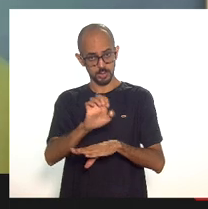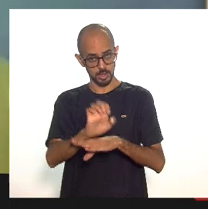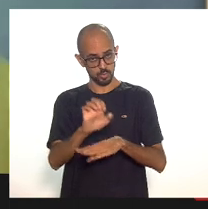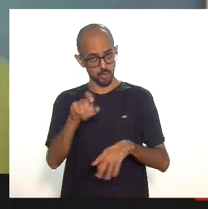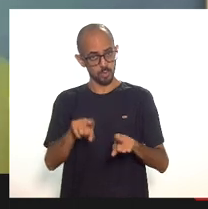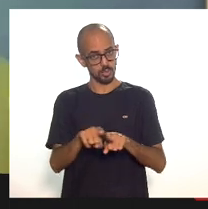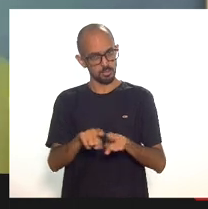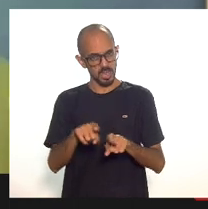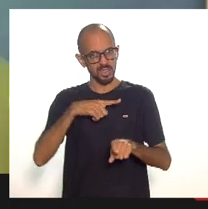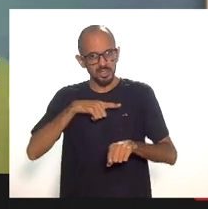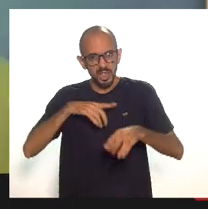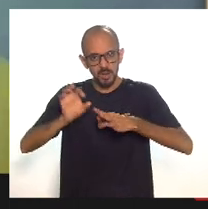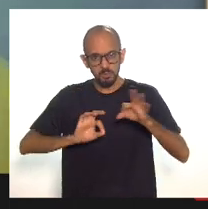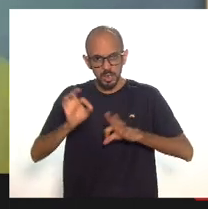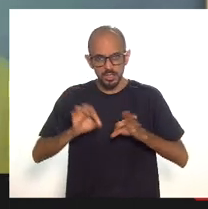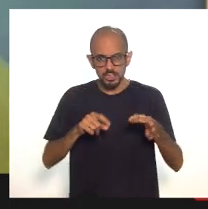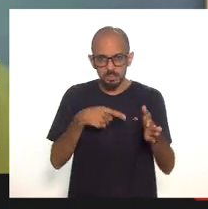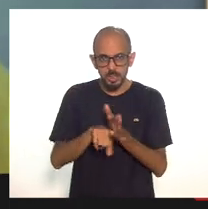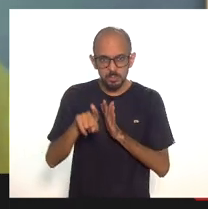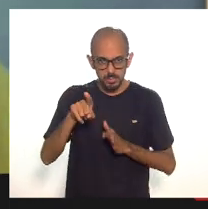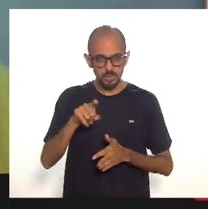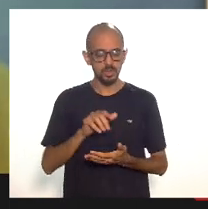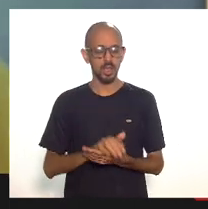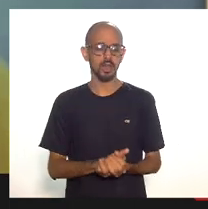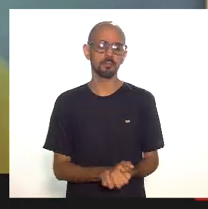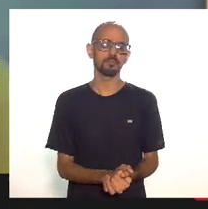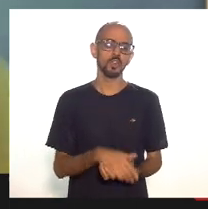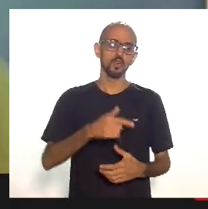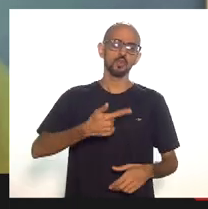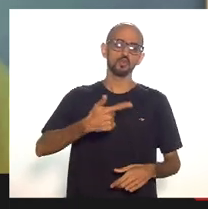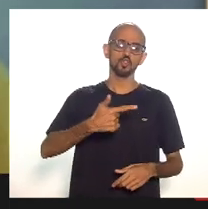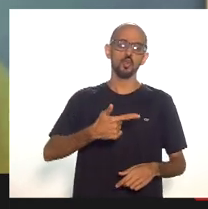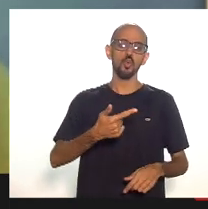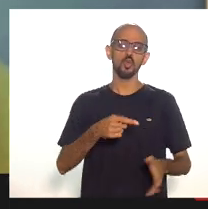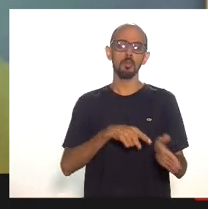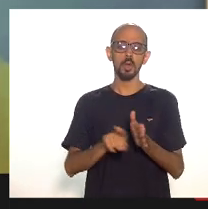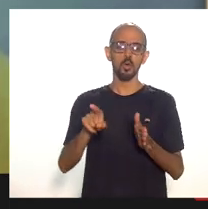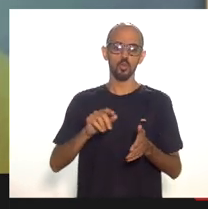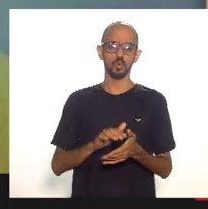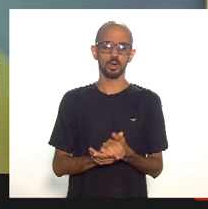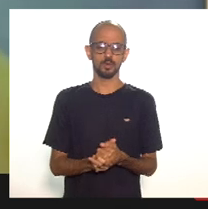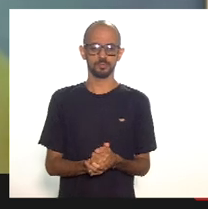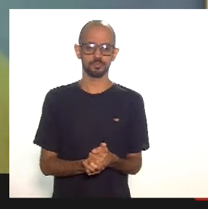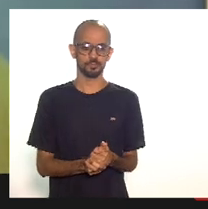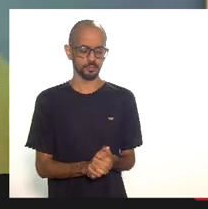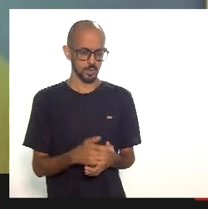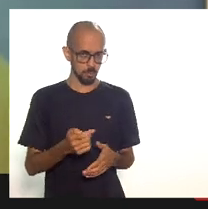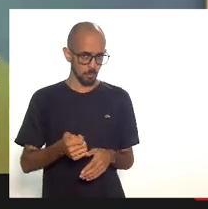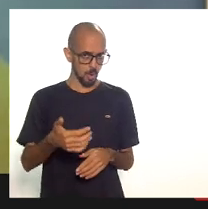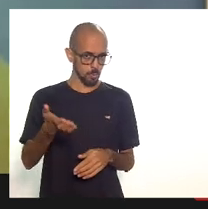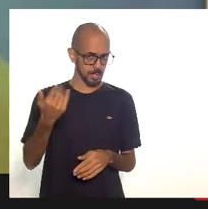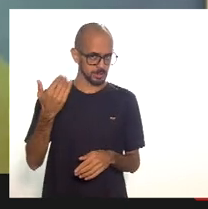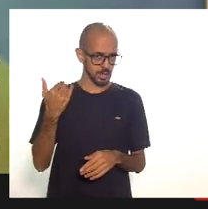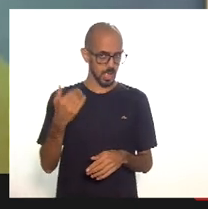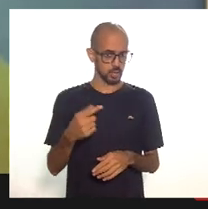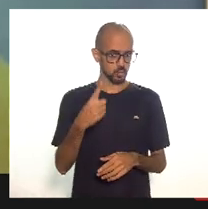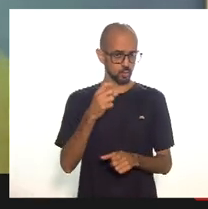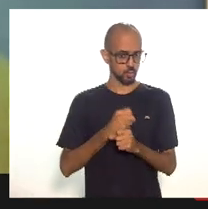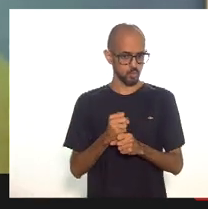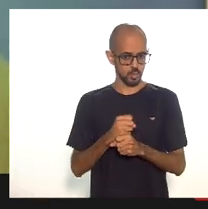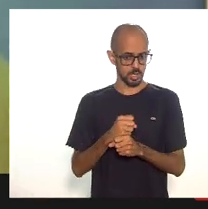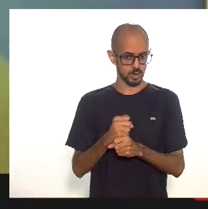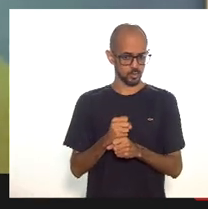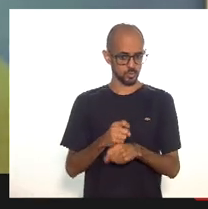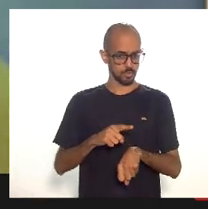algum plano para resolver essa questão? Segunda e última pergunta. Há pouco mais de um ano, neste período